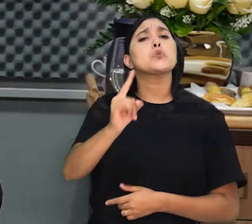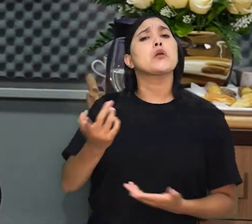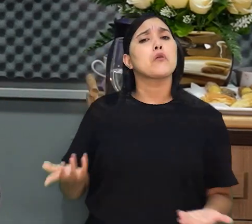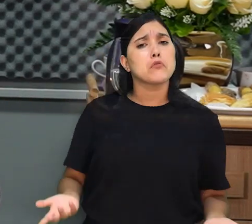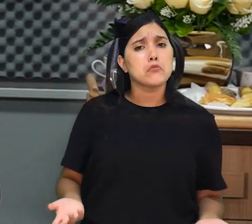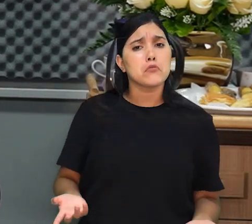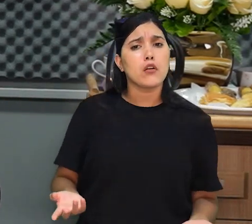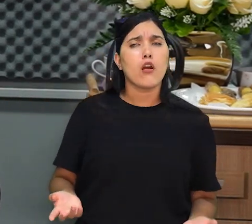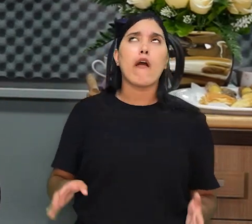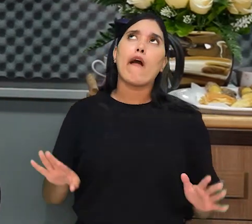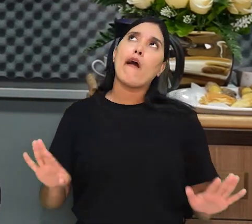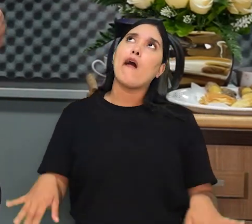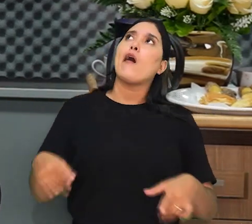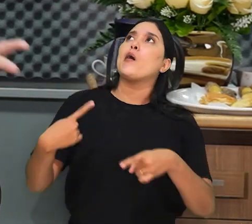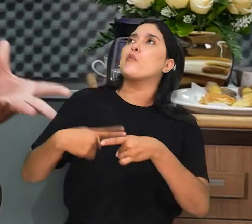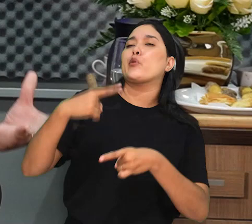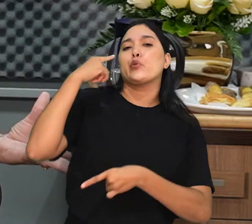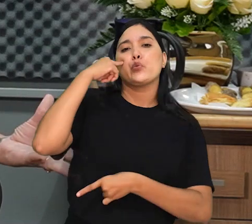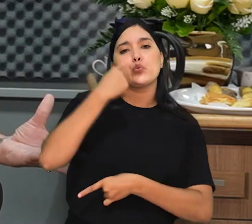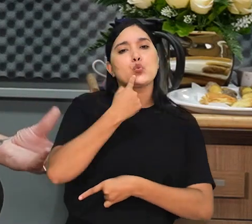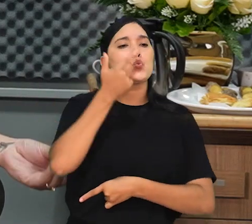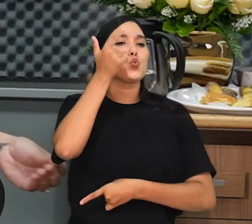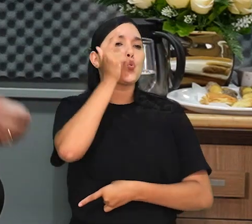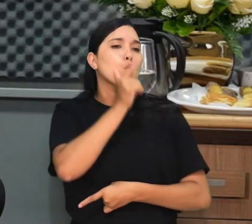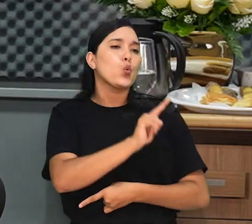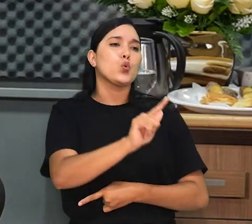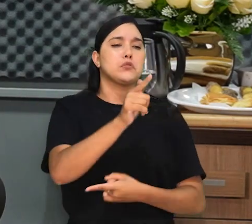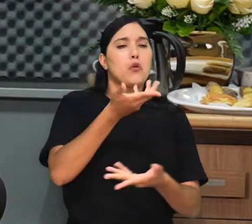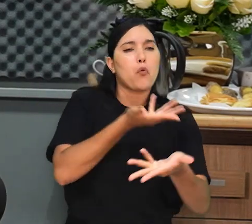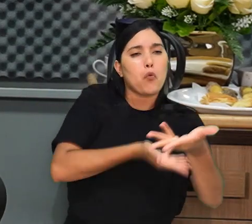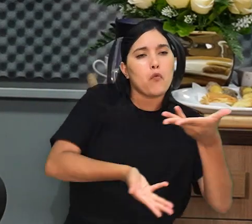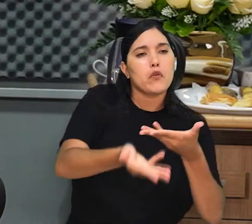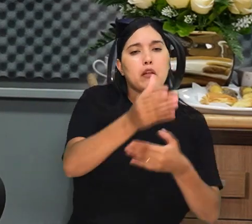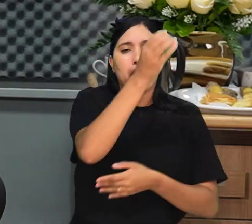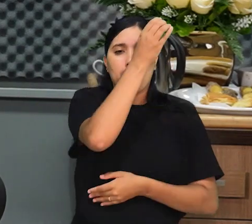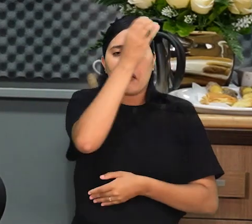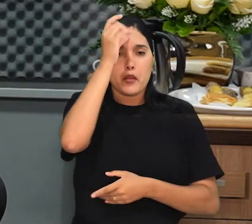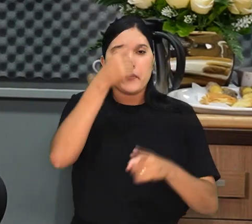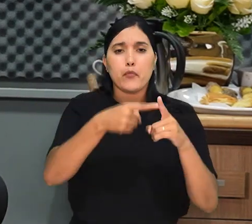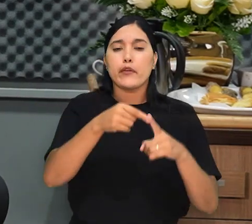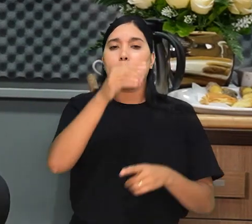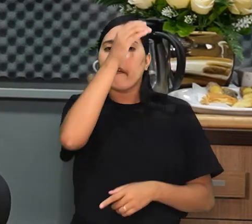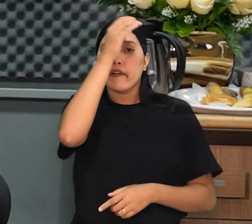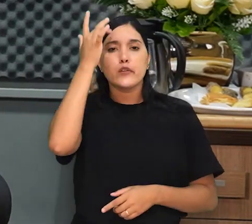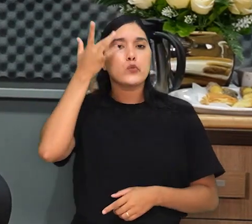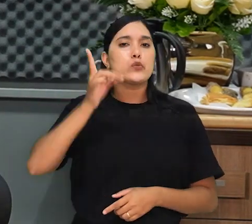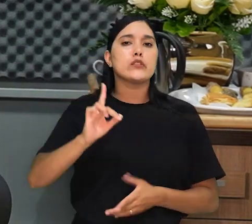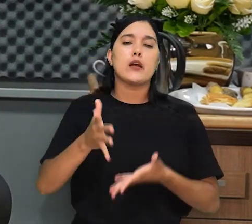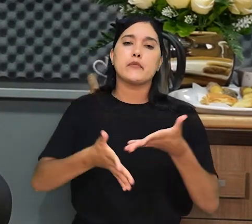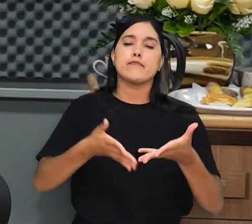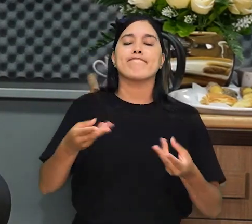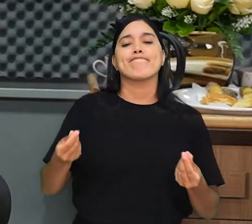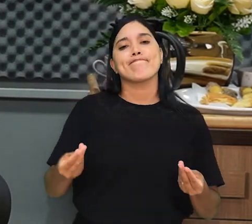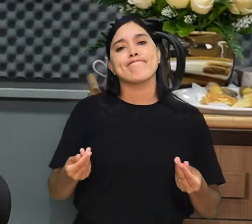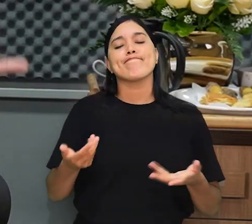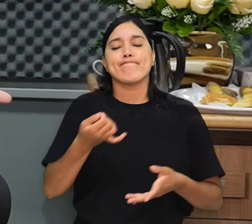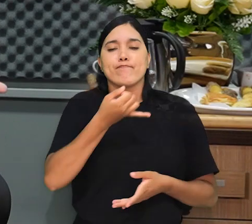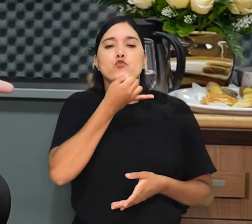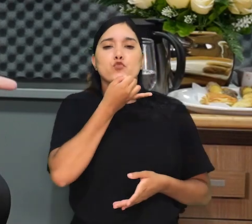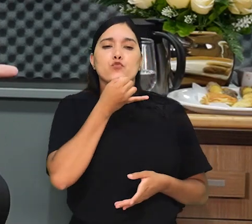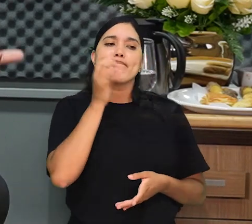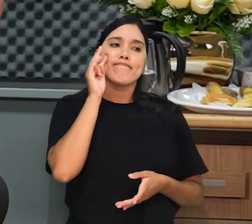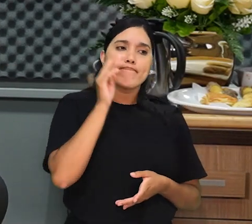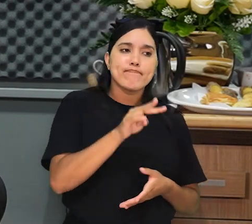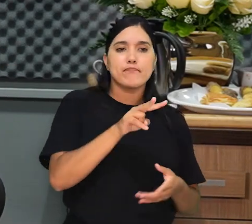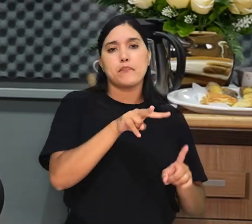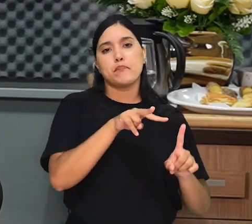Porque ele não ia saber conquistar nossos clientes, porque nossos clientes não sabem Libras. né? Então é muito triste olhar para esse